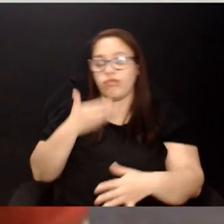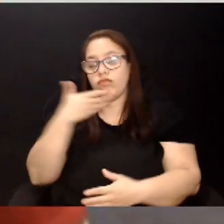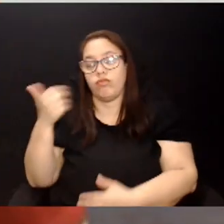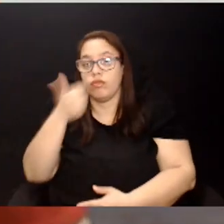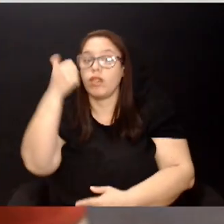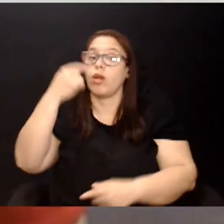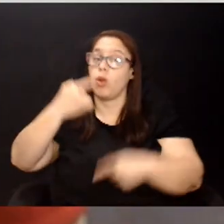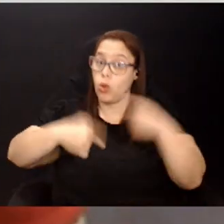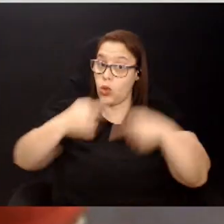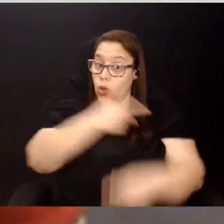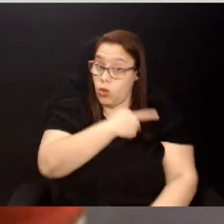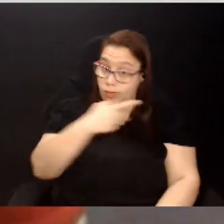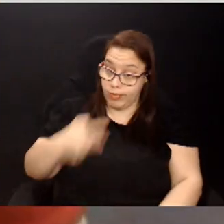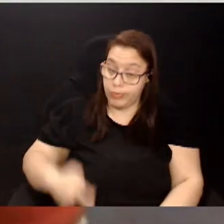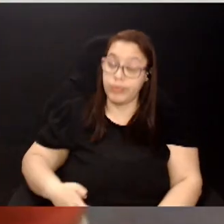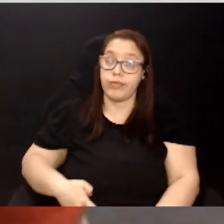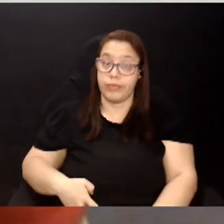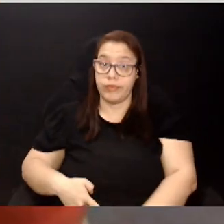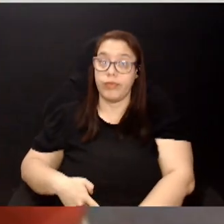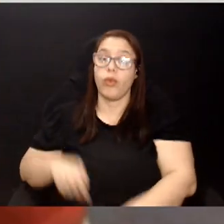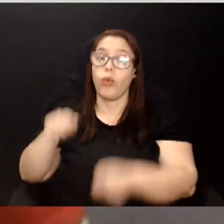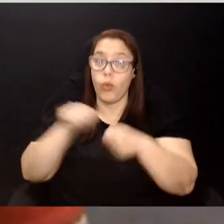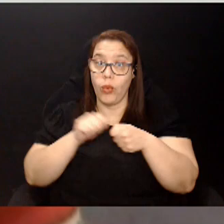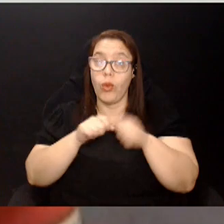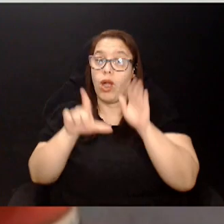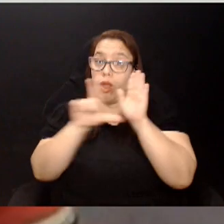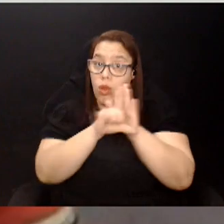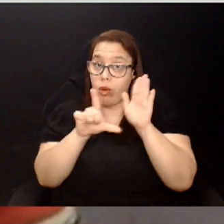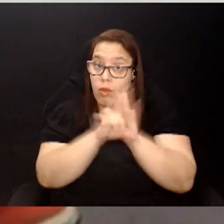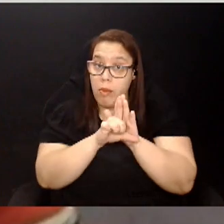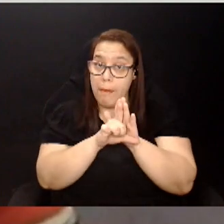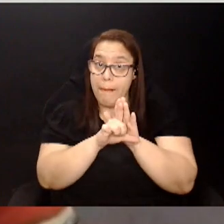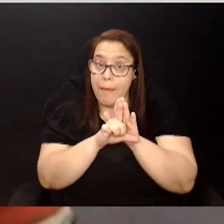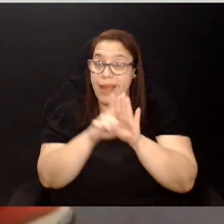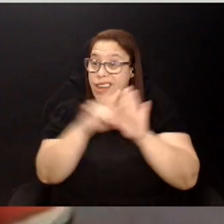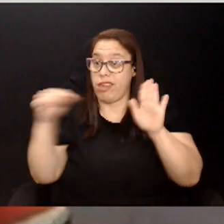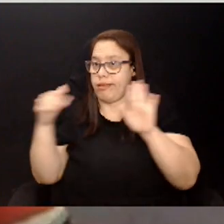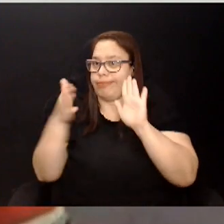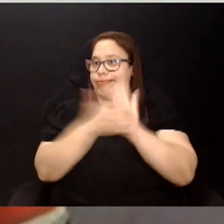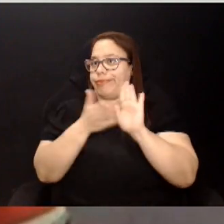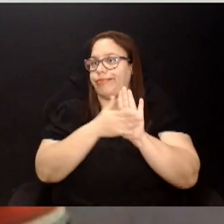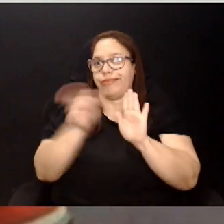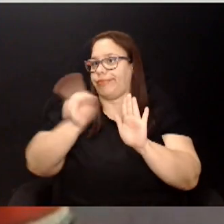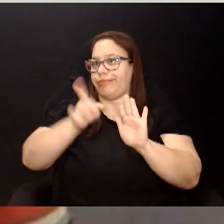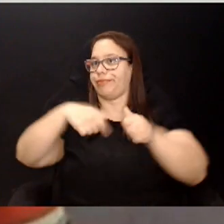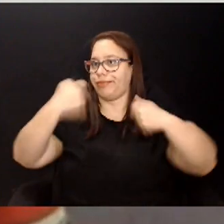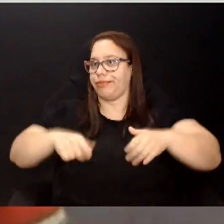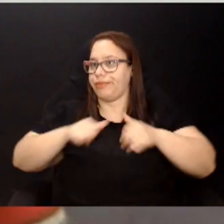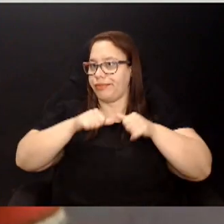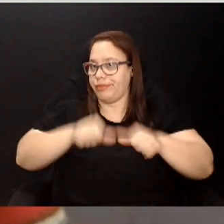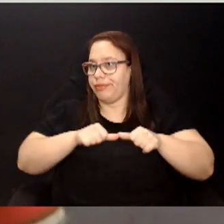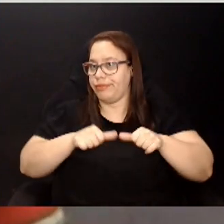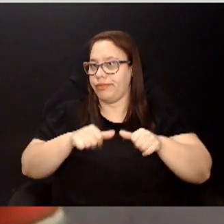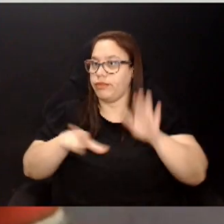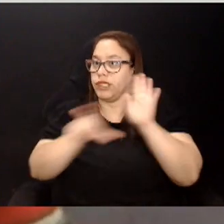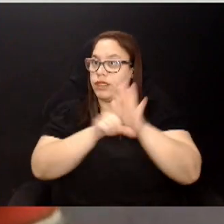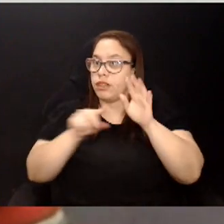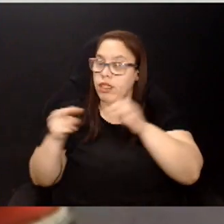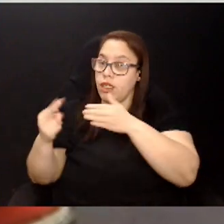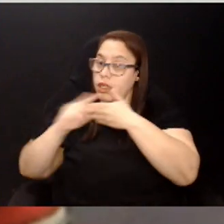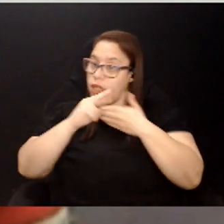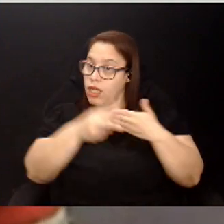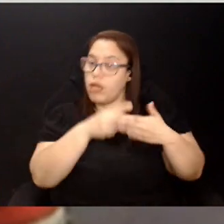políticas, fazer com que a lei, não que ela saia do papel, ela tem que permanecer no papel, mas que ela alcance também a